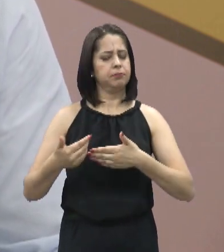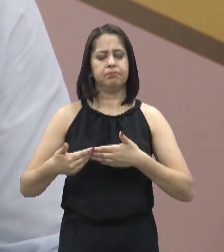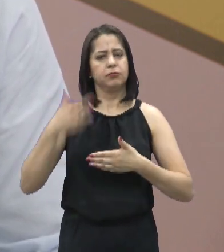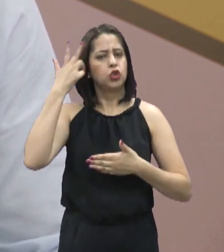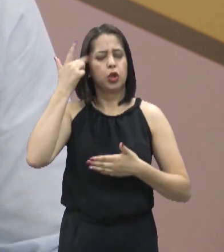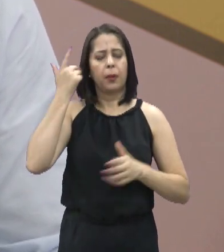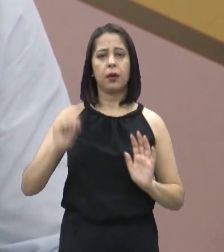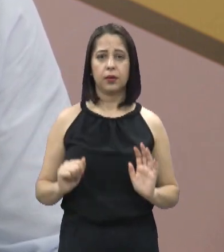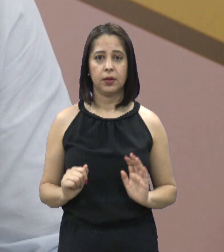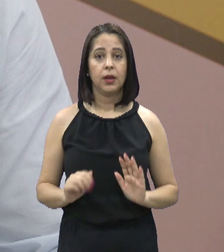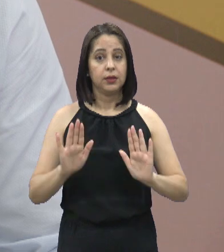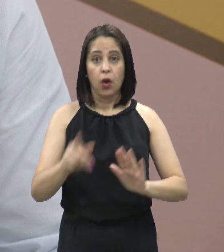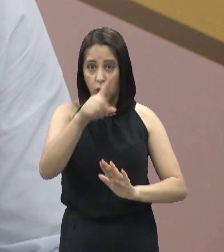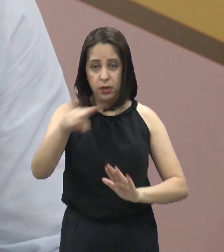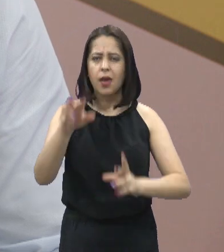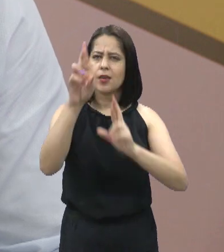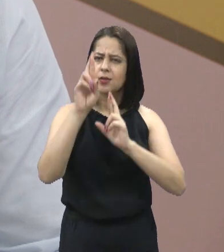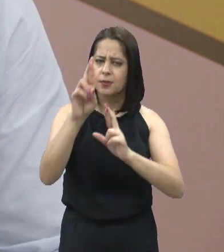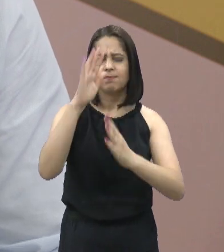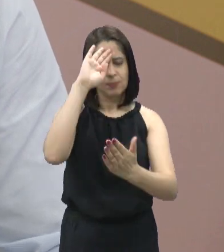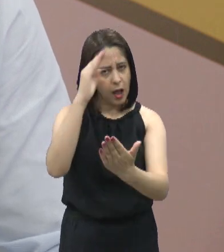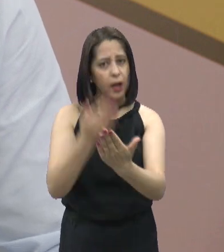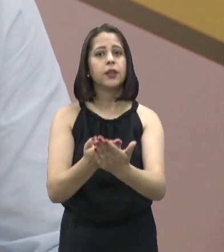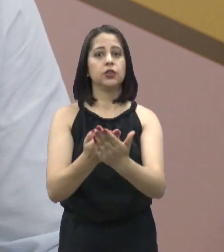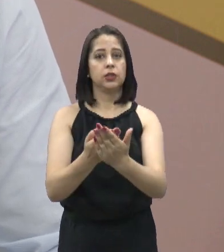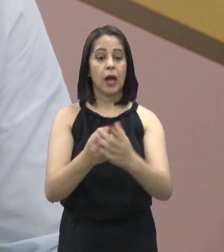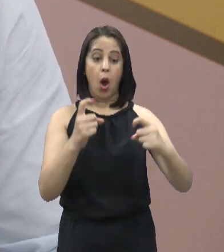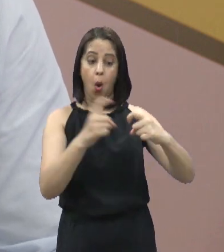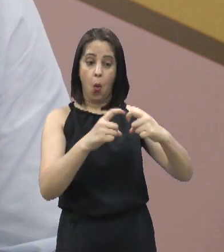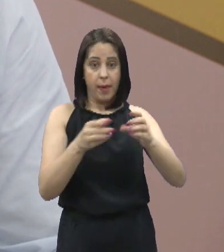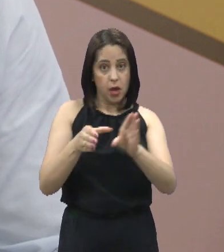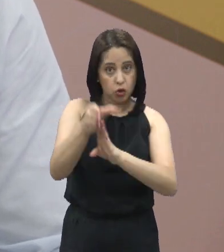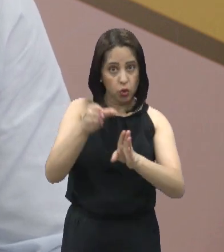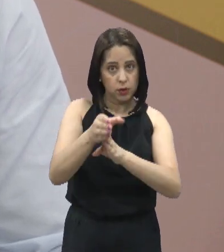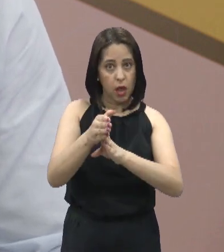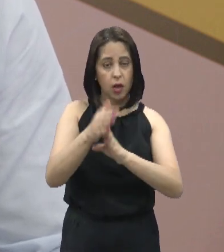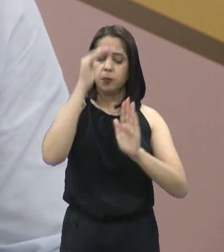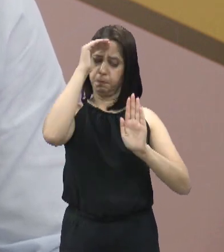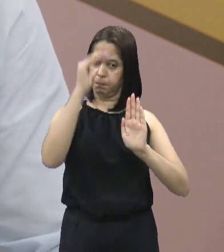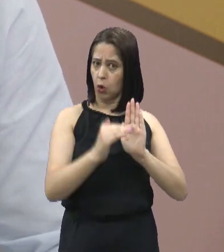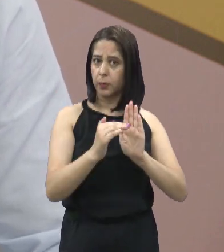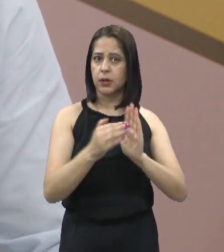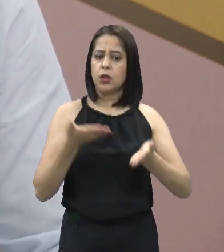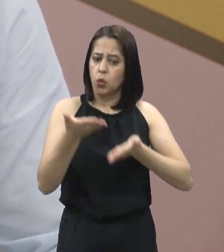Então, confiem, sigam as recomendações, façam um tratamento